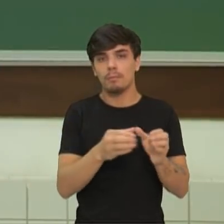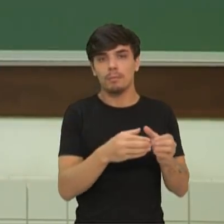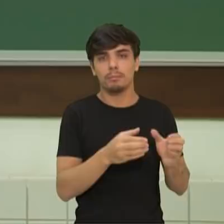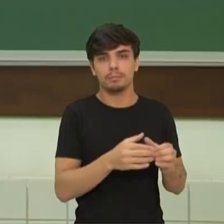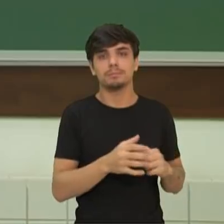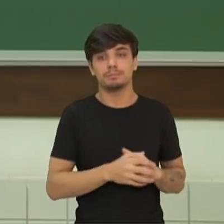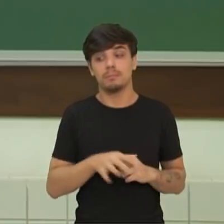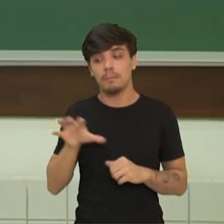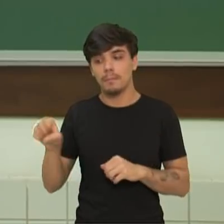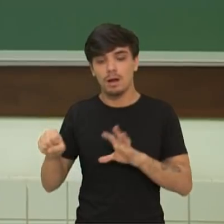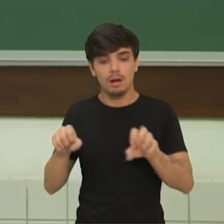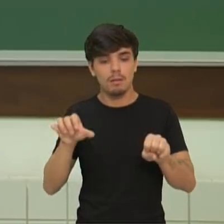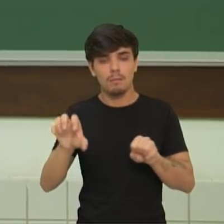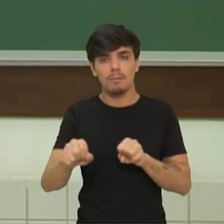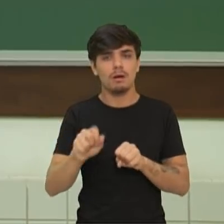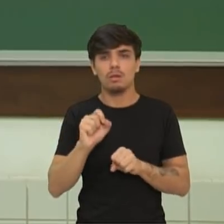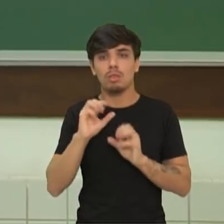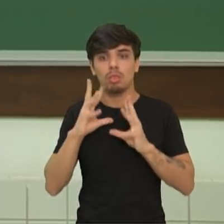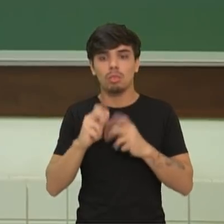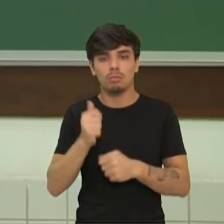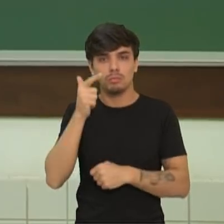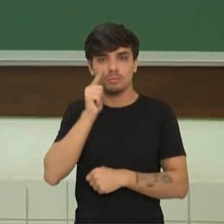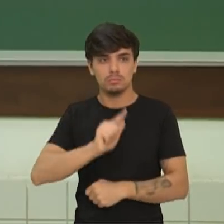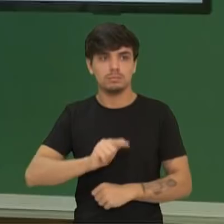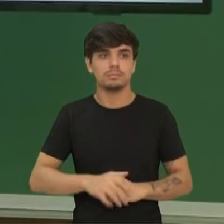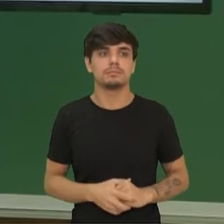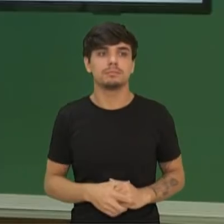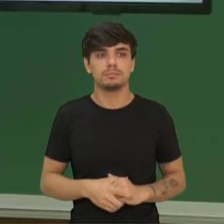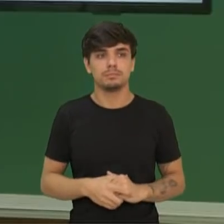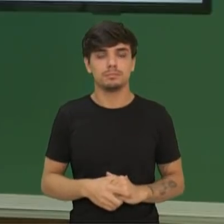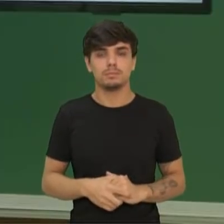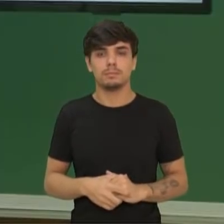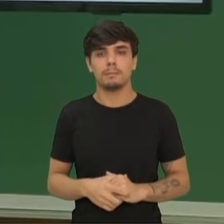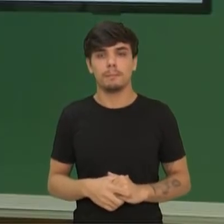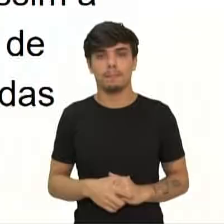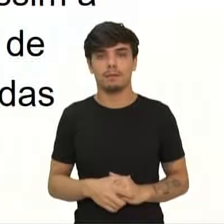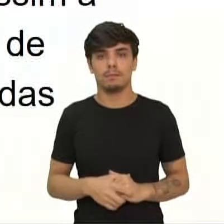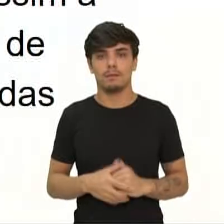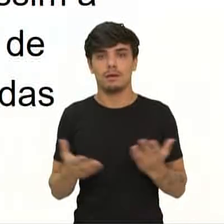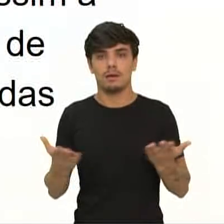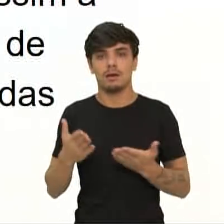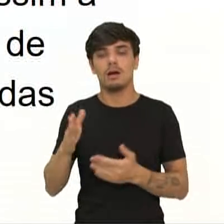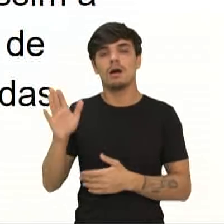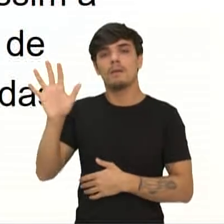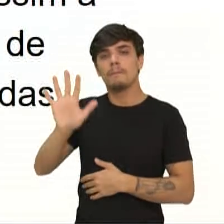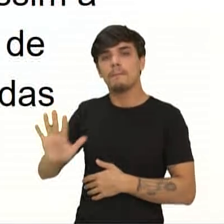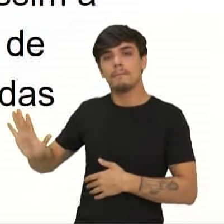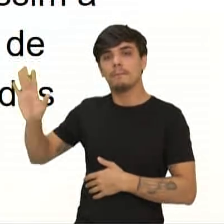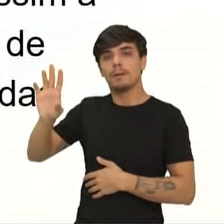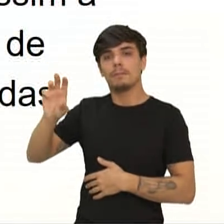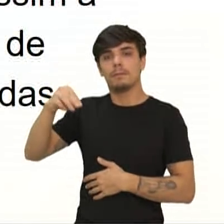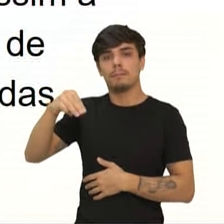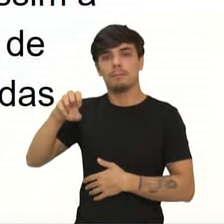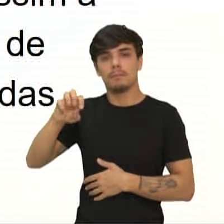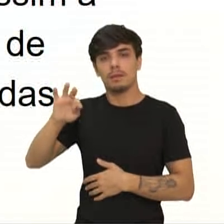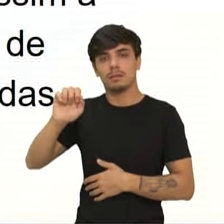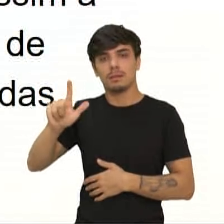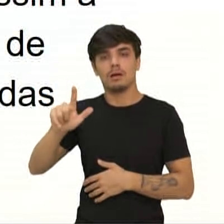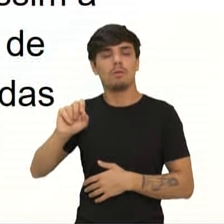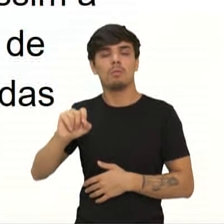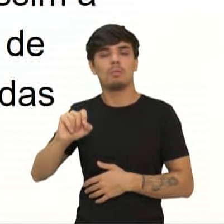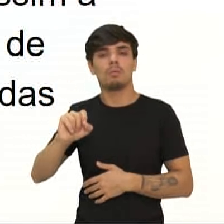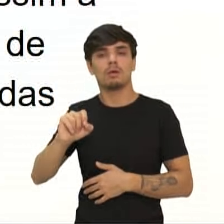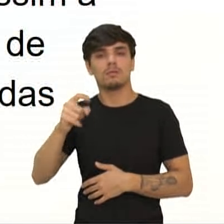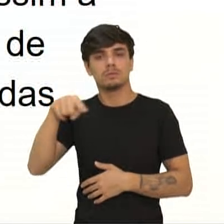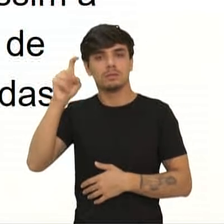tiravam da sua colônia tudo o que podiam, certo? Ó, mapa mental, metalismo, se caiu uma pergunta, o que